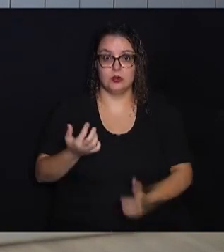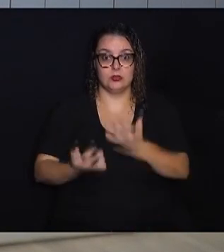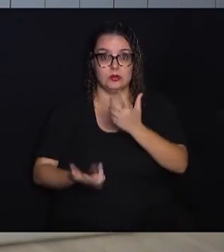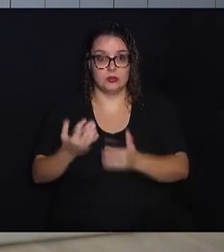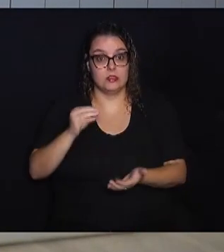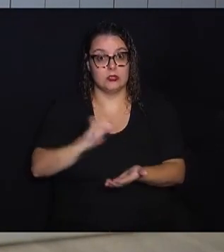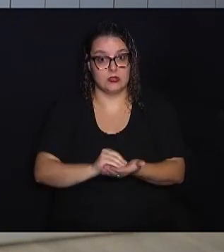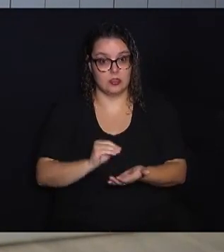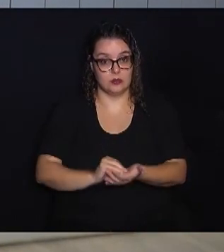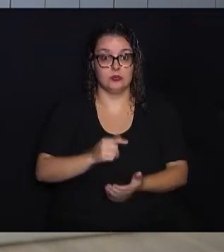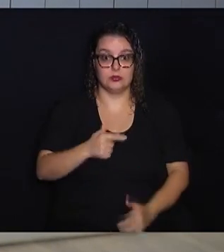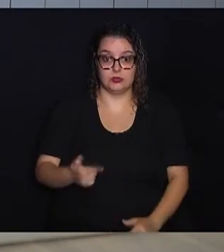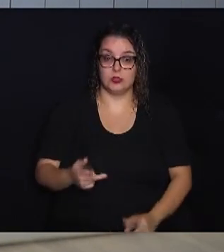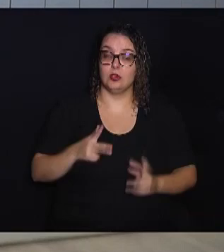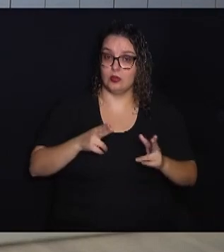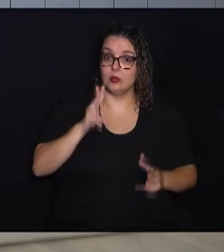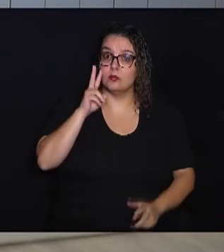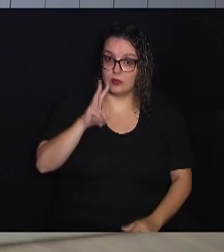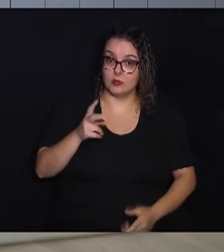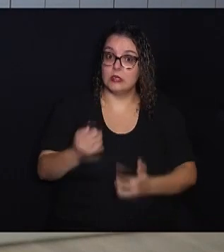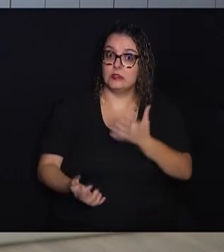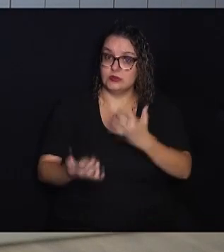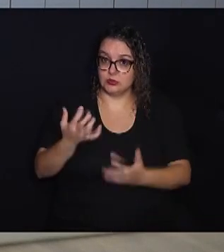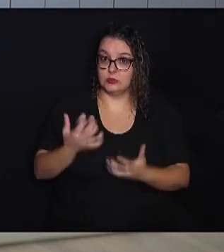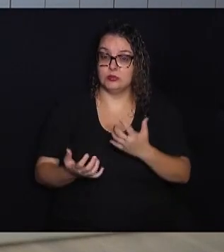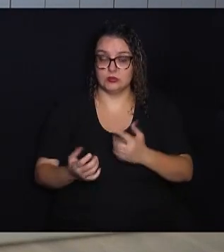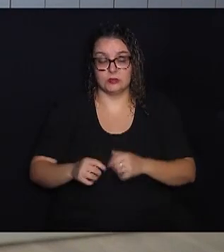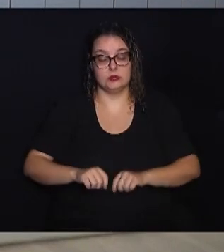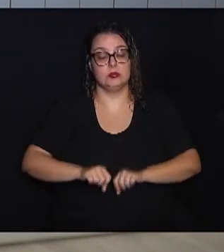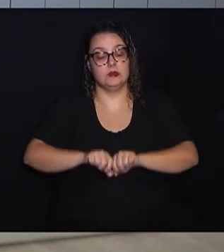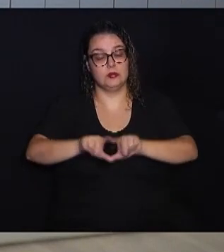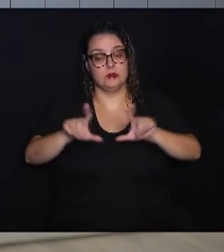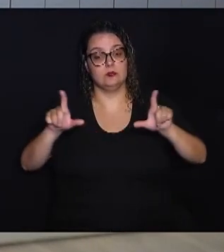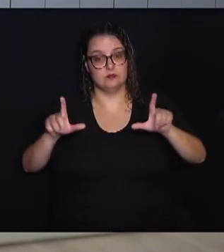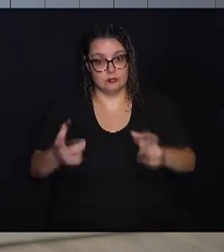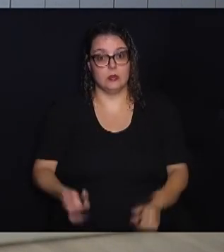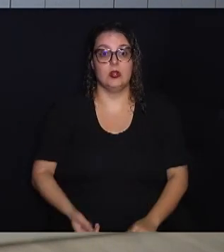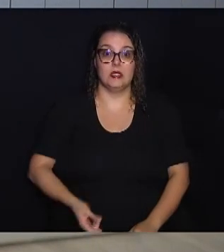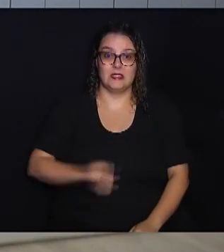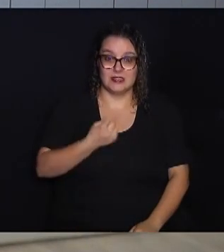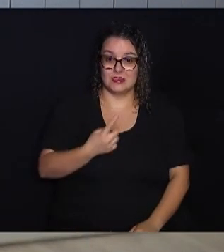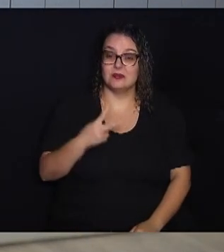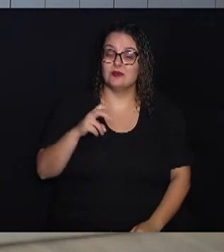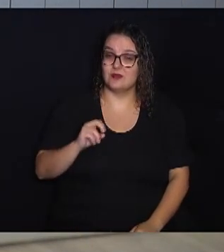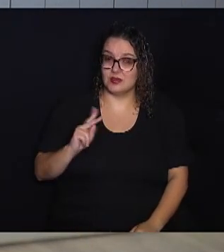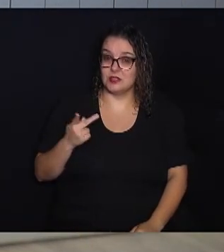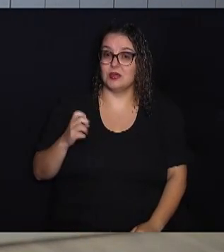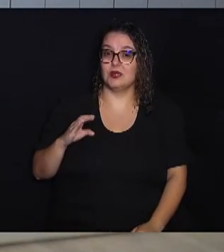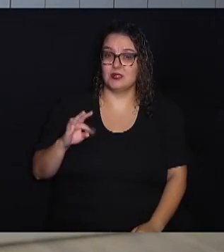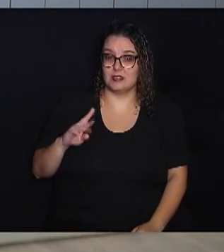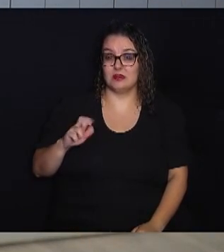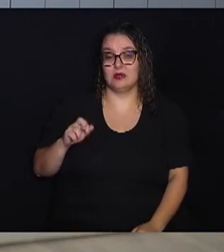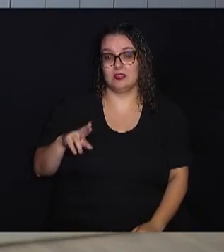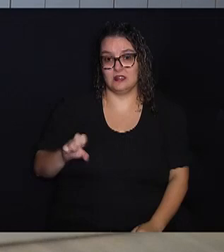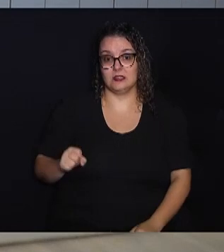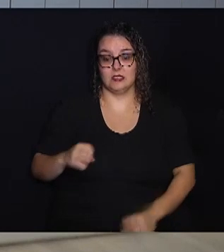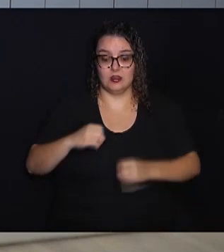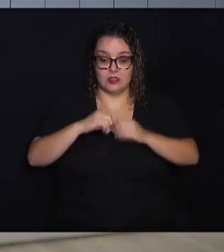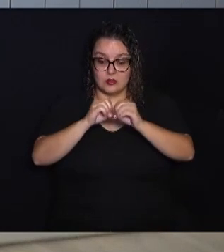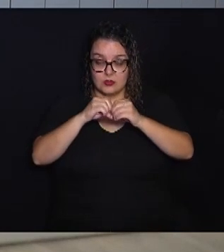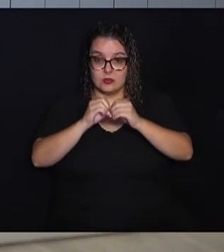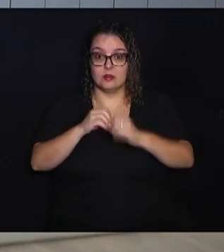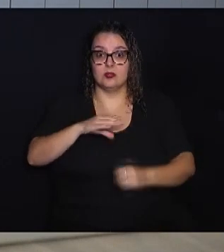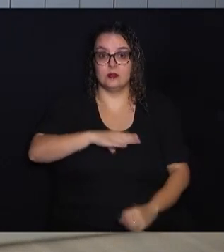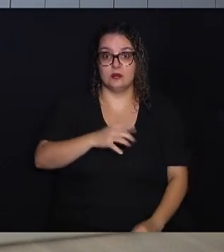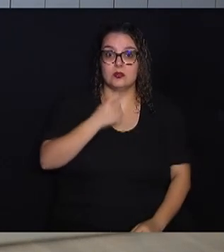última semana, como vocês viram na reportagem, foi de grandes proporções, 120 hectares, e o Observatório Municipal de